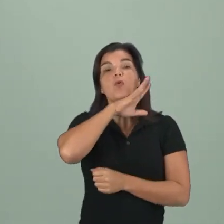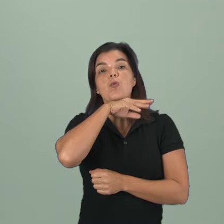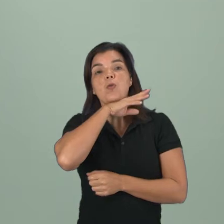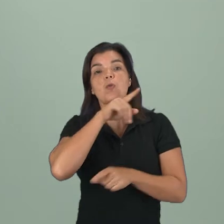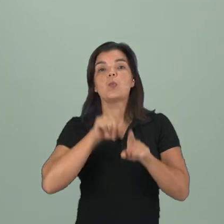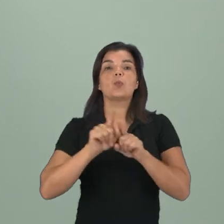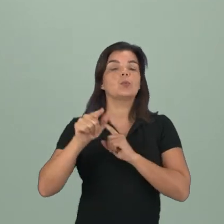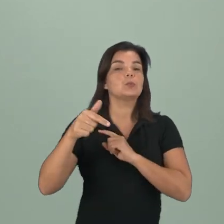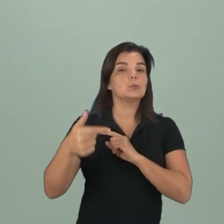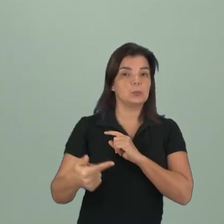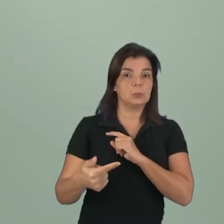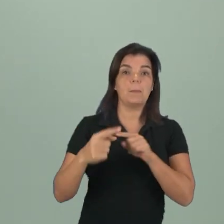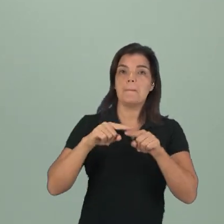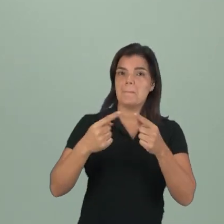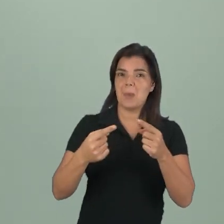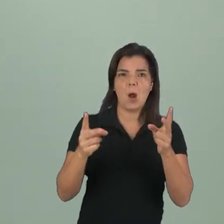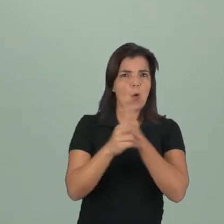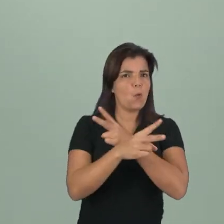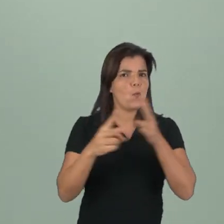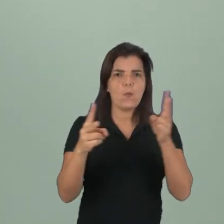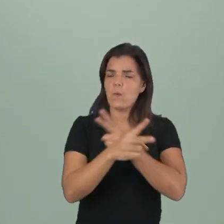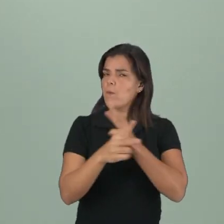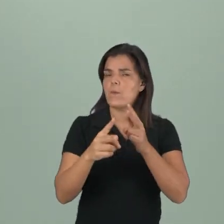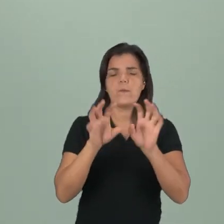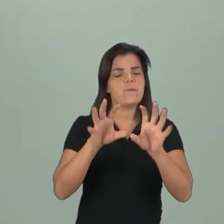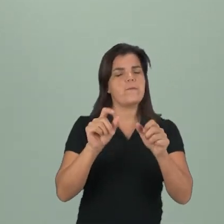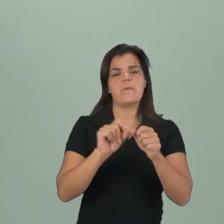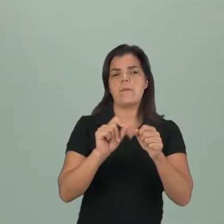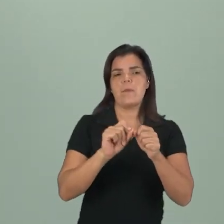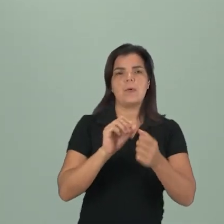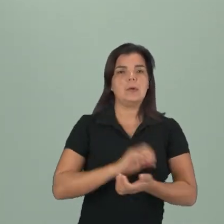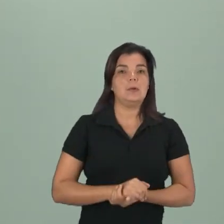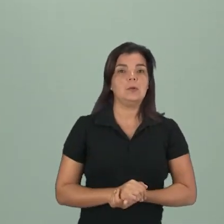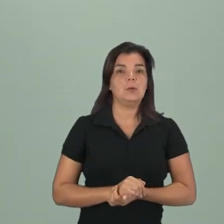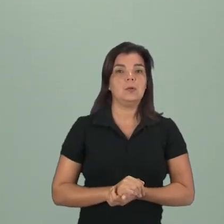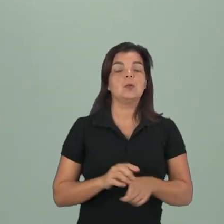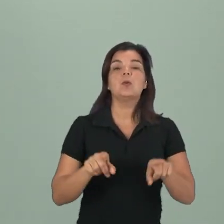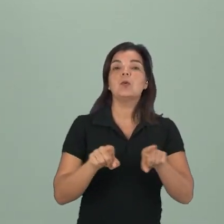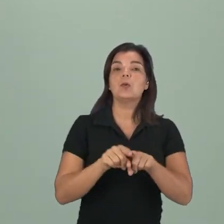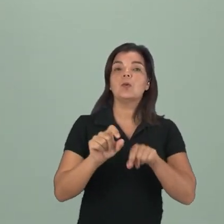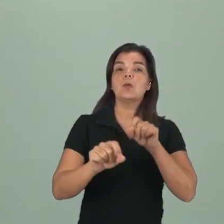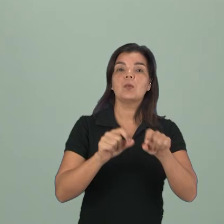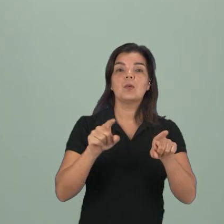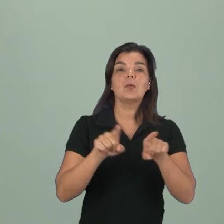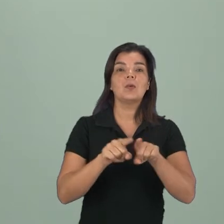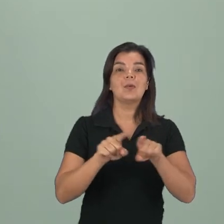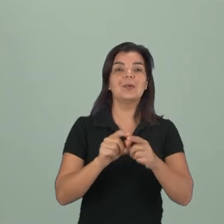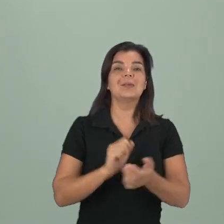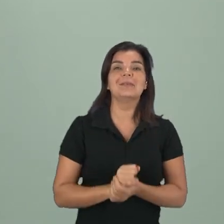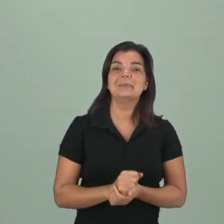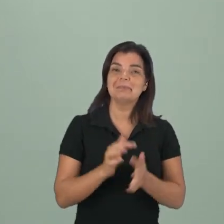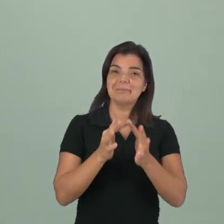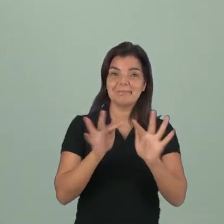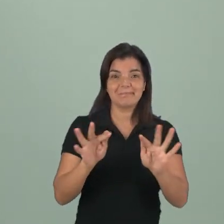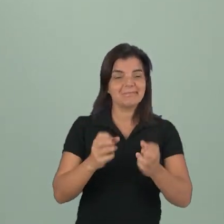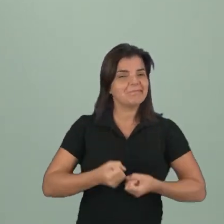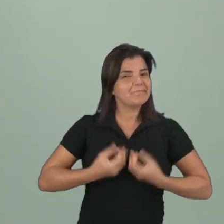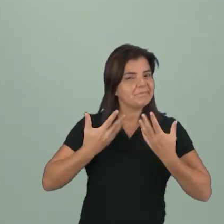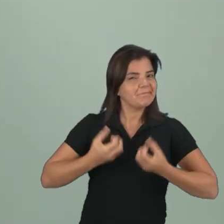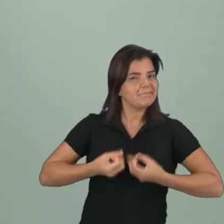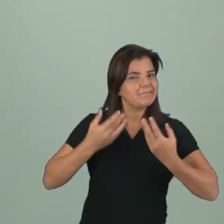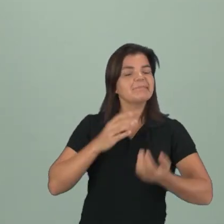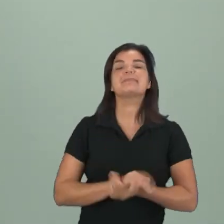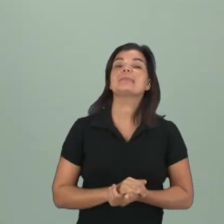faz com o outro, mas o vento frio, ele não faz isso. Esse recurso é para deixar a frase mais